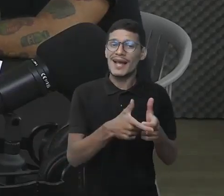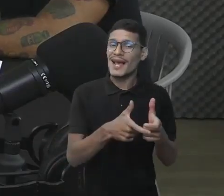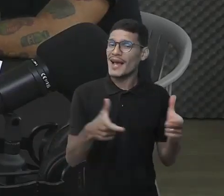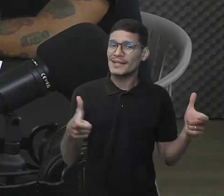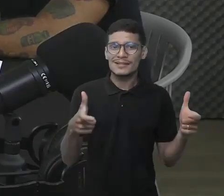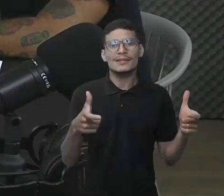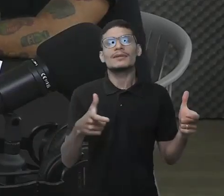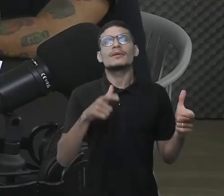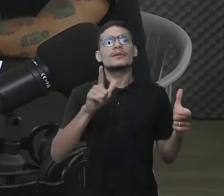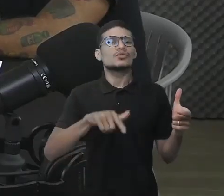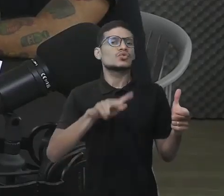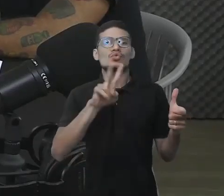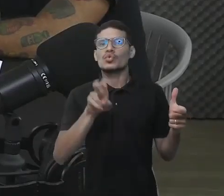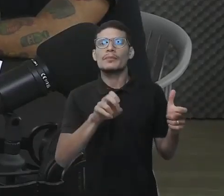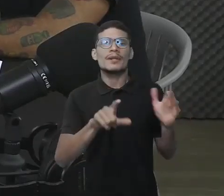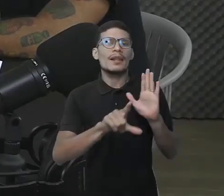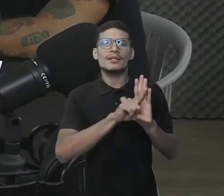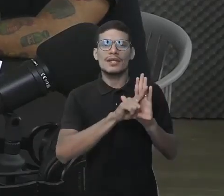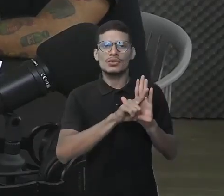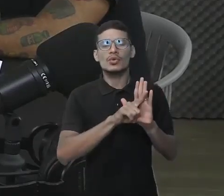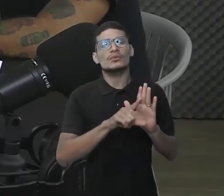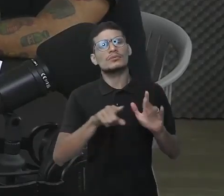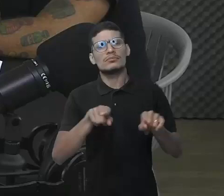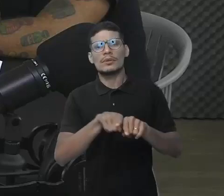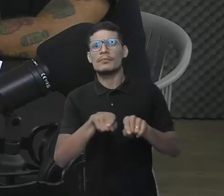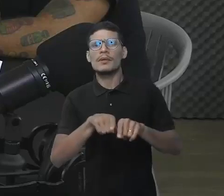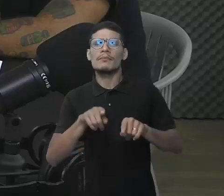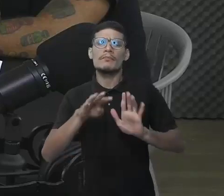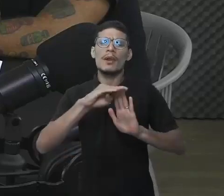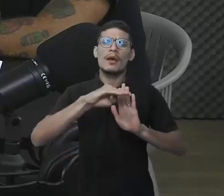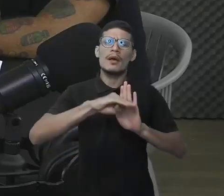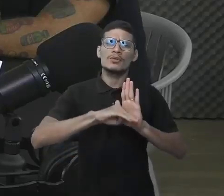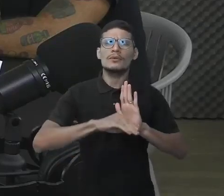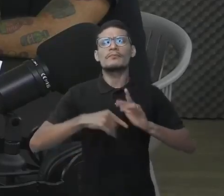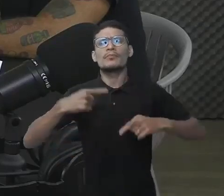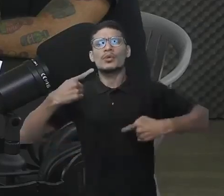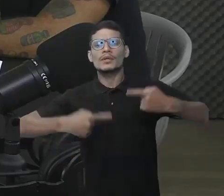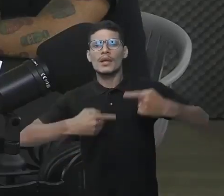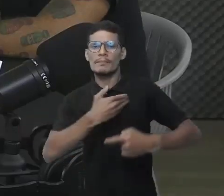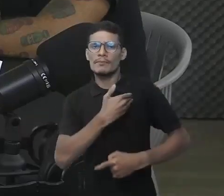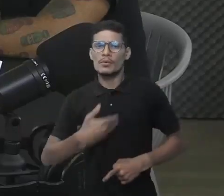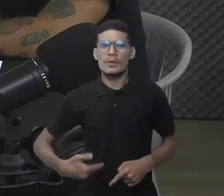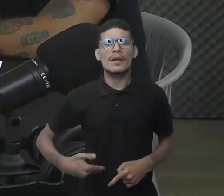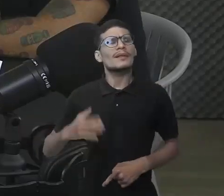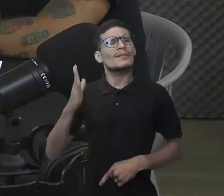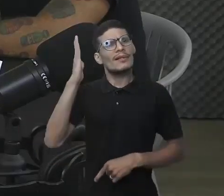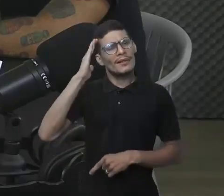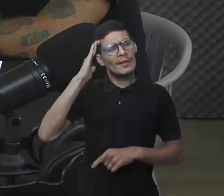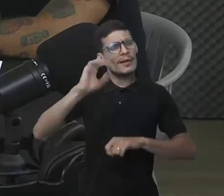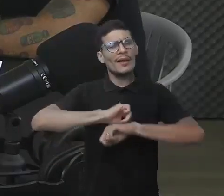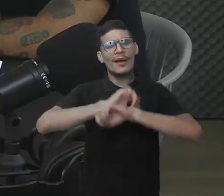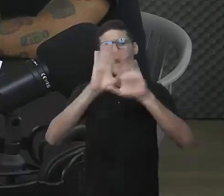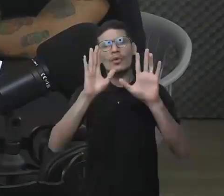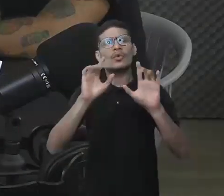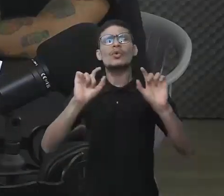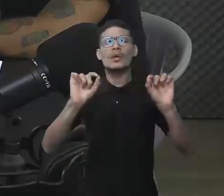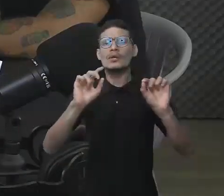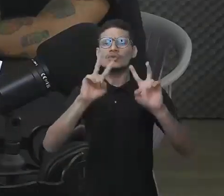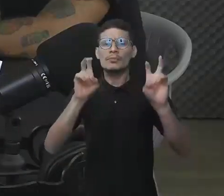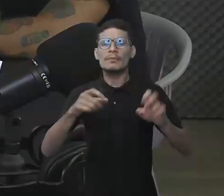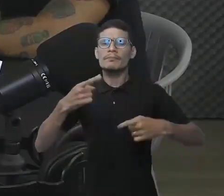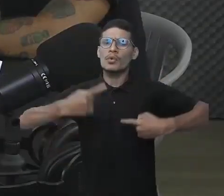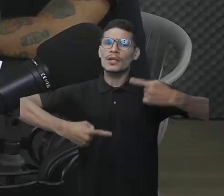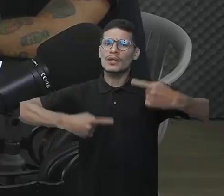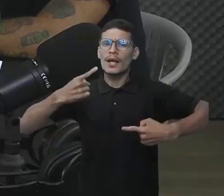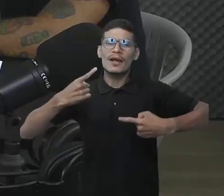em legislações e planos de políticas públicas, né, para entender um pouco essa tendência das políticas de enfrentamento. Qual é a